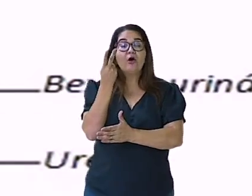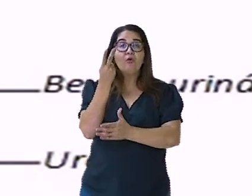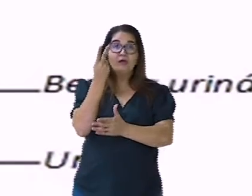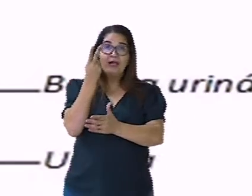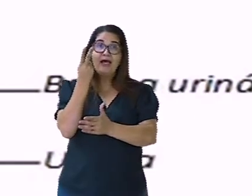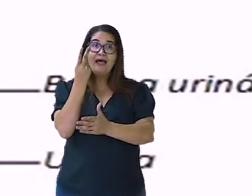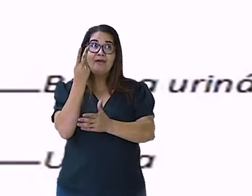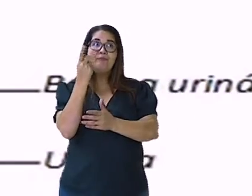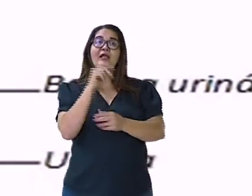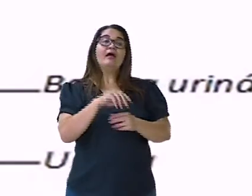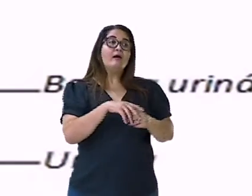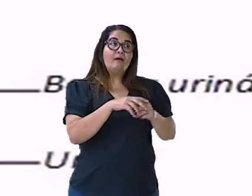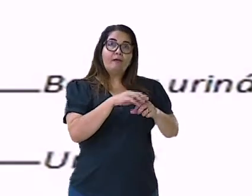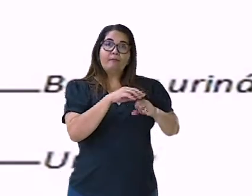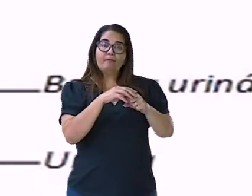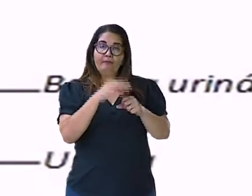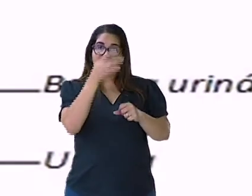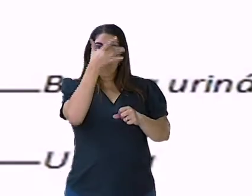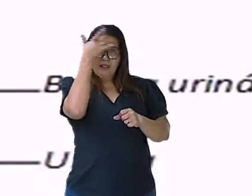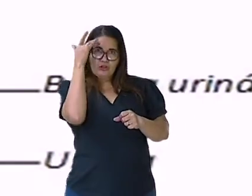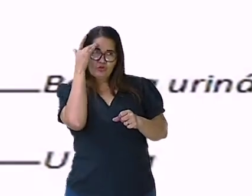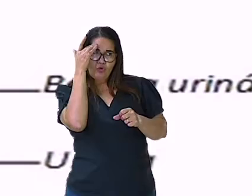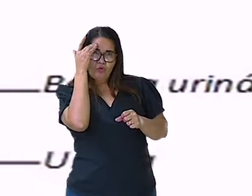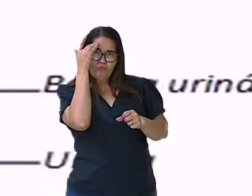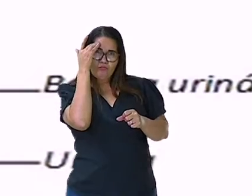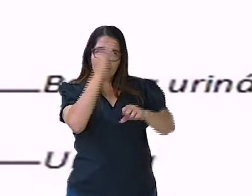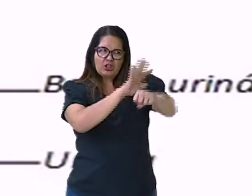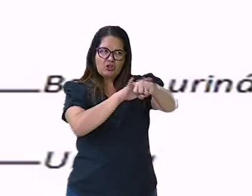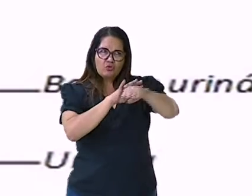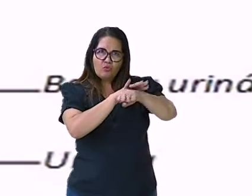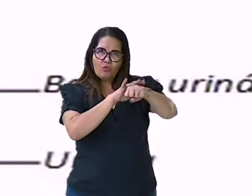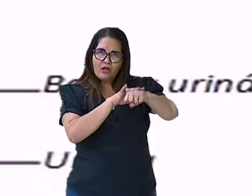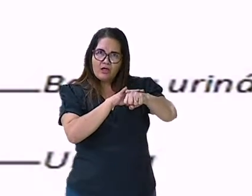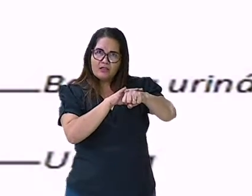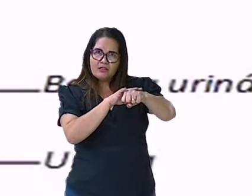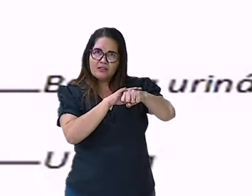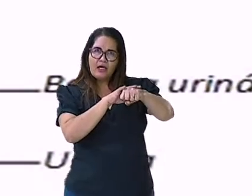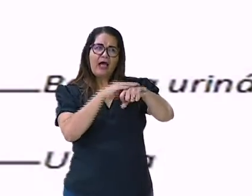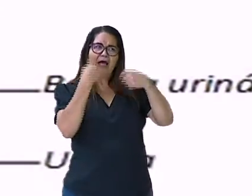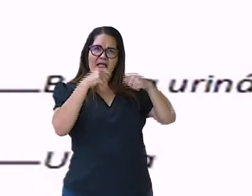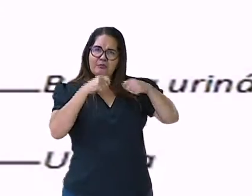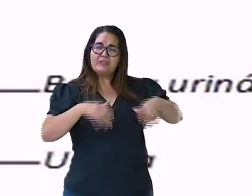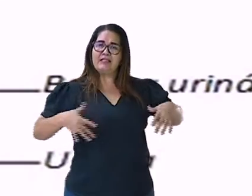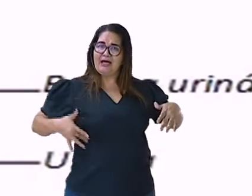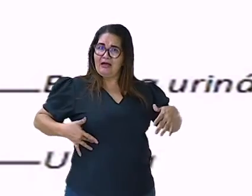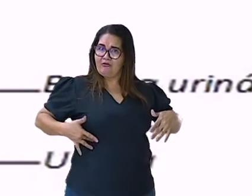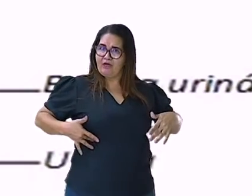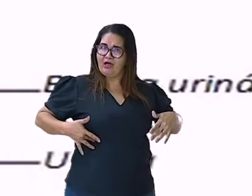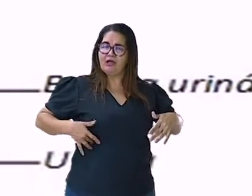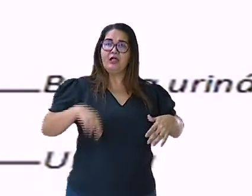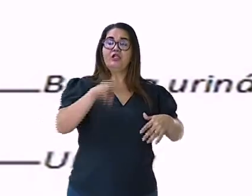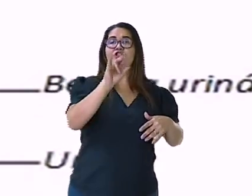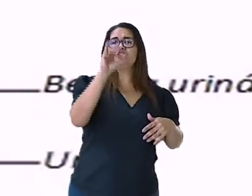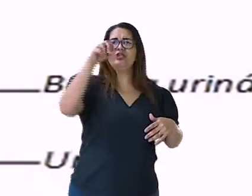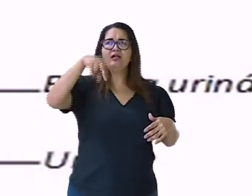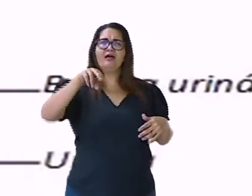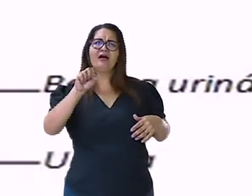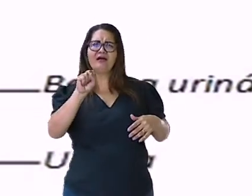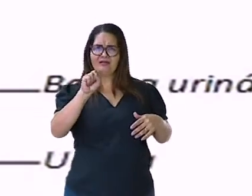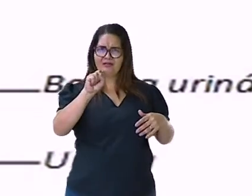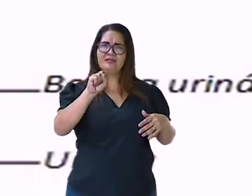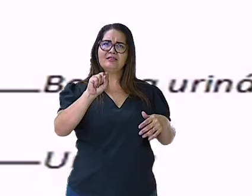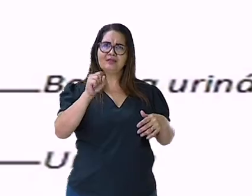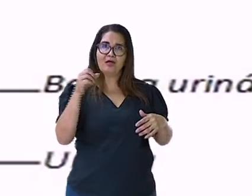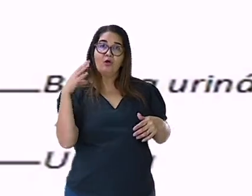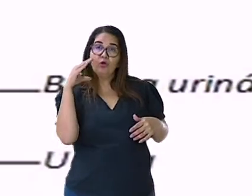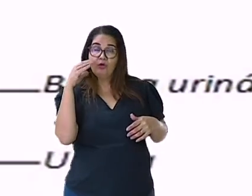5.946 transplantes de rins. E aí? Vocês entenderam tudo isso? Como que é a